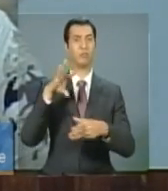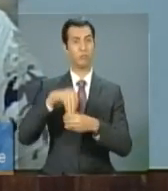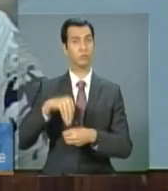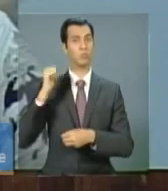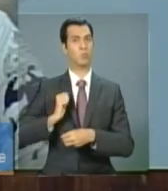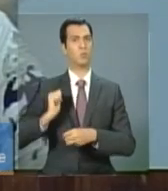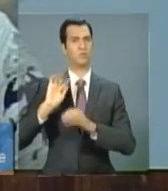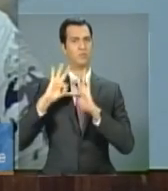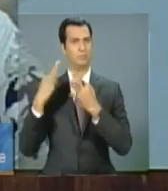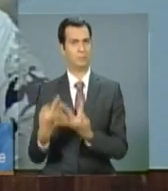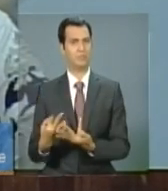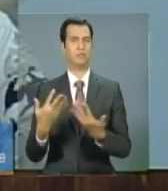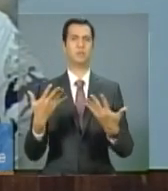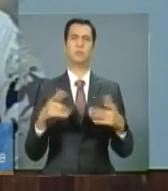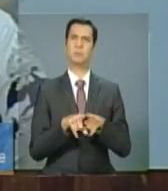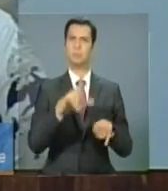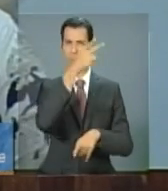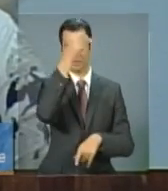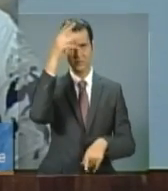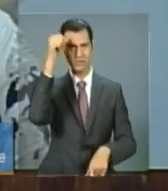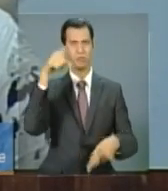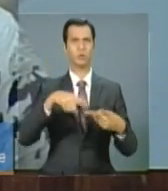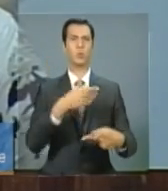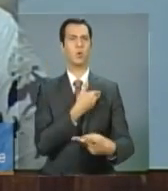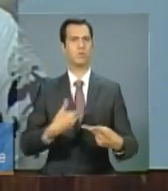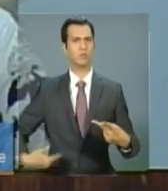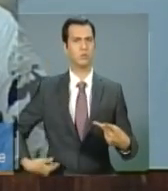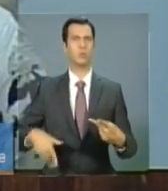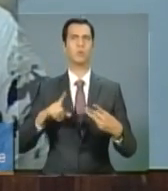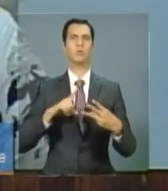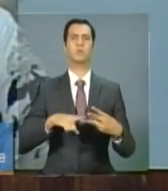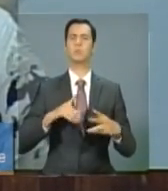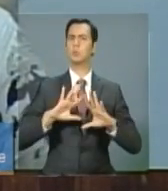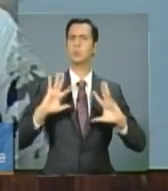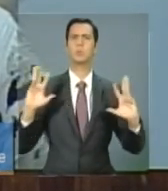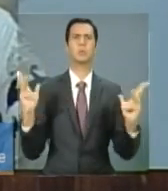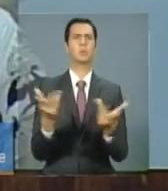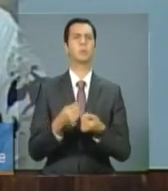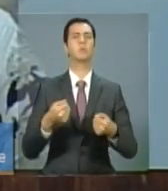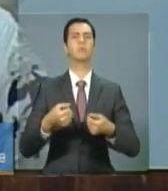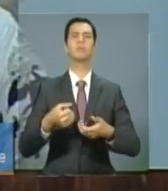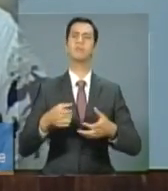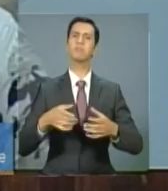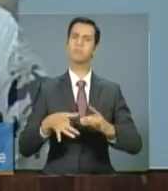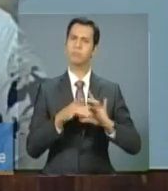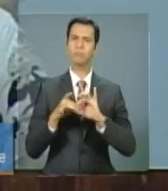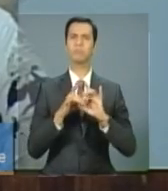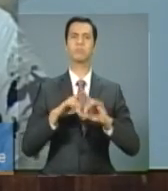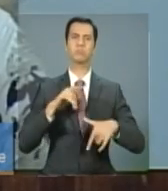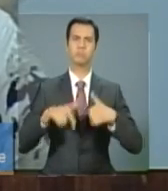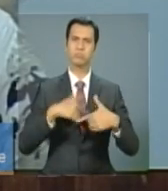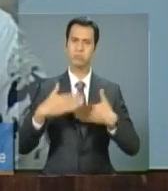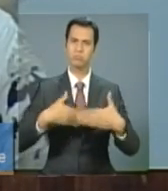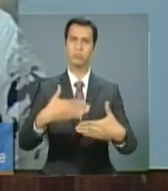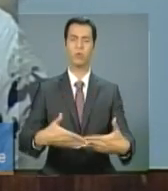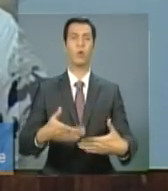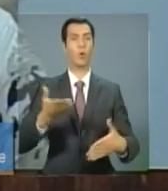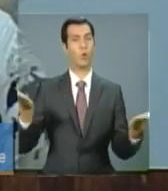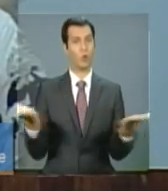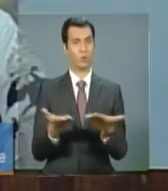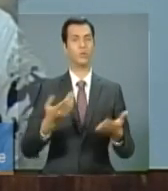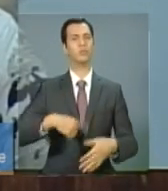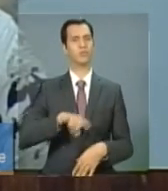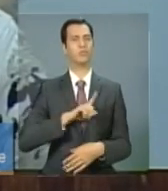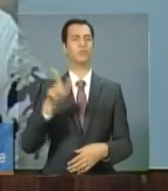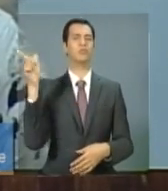conjunto dos atores, prefeitos, governadores. Então, acho que hoje nós damos mais um grande passo importante para